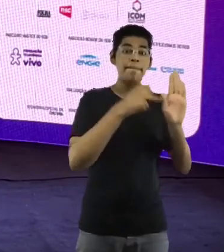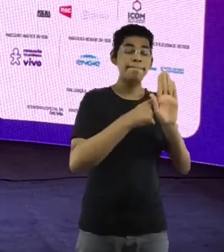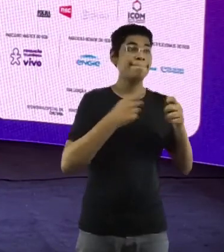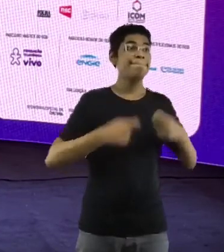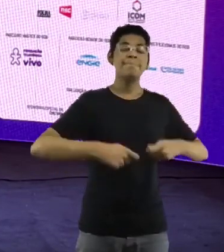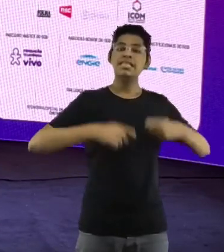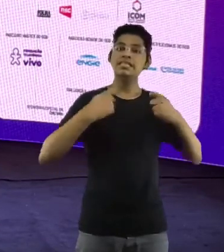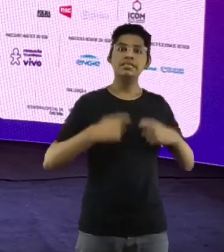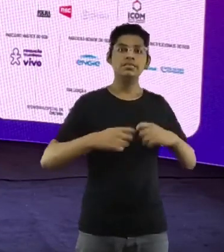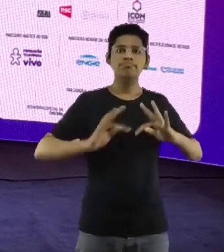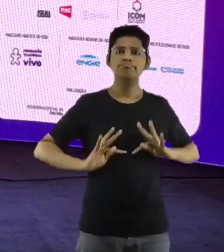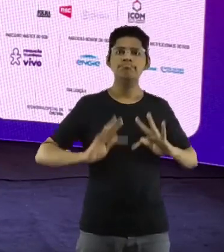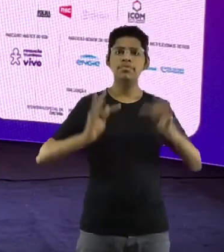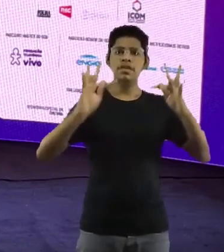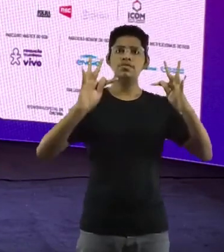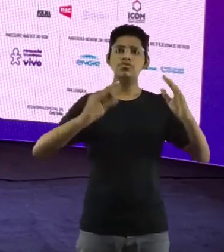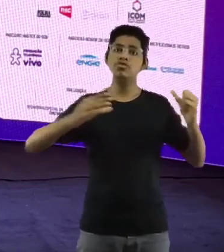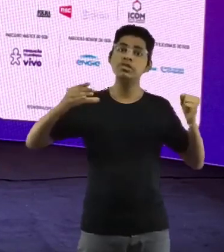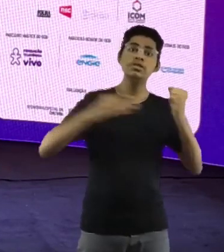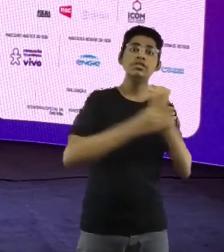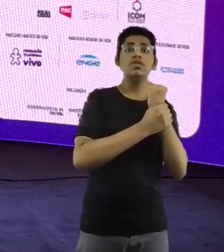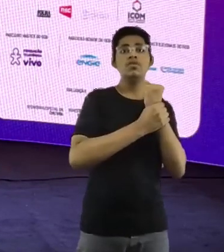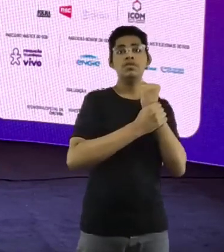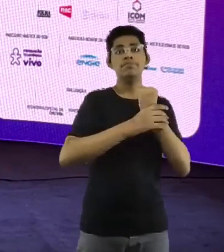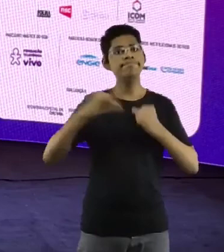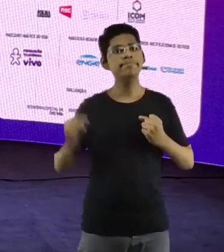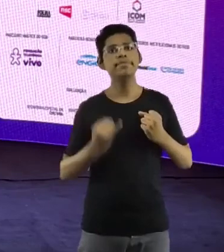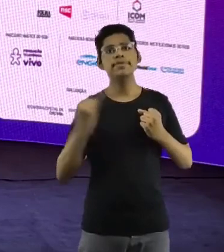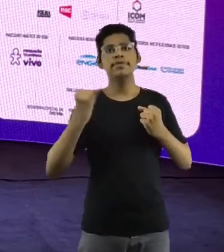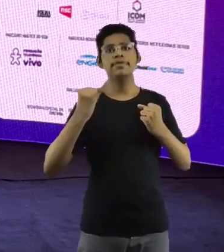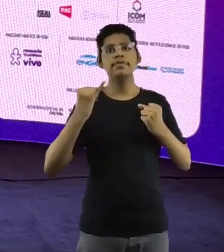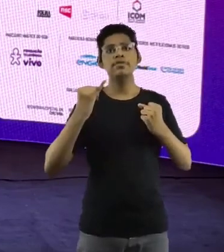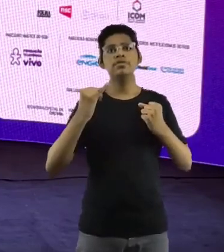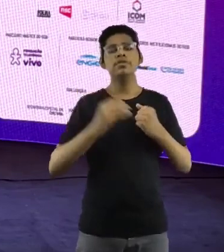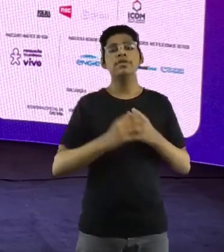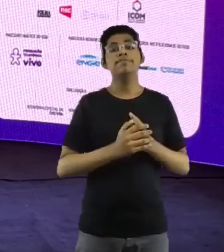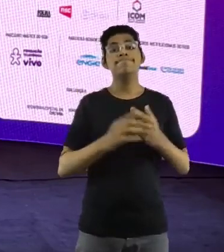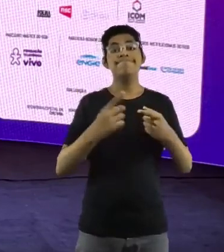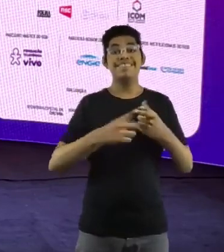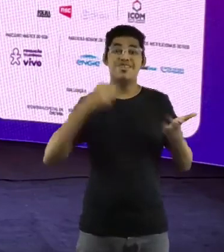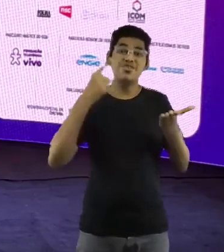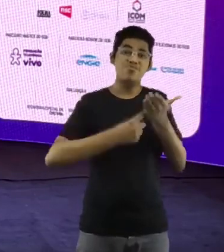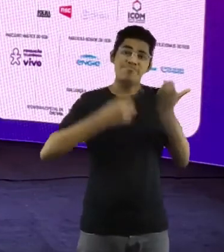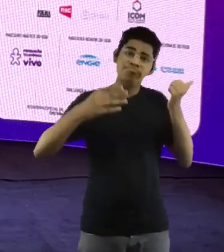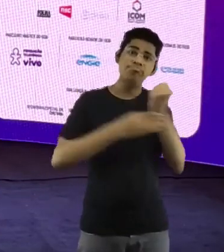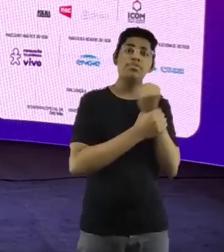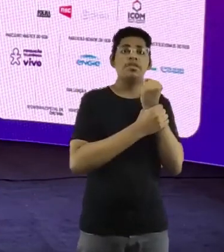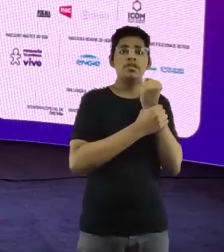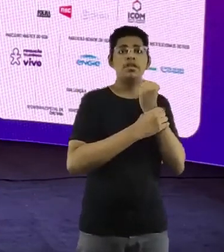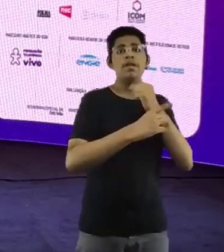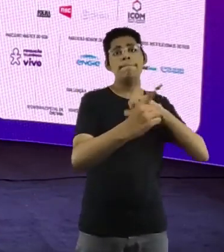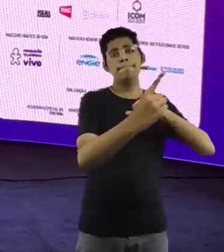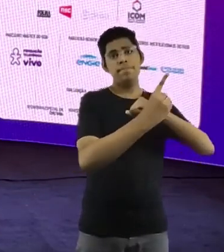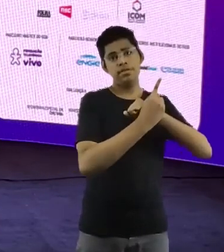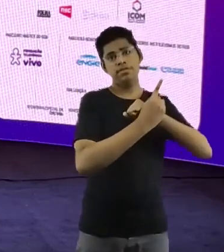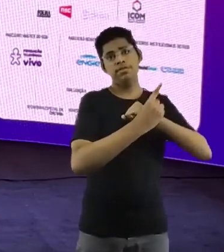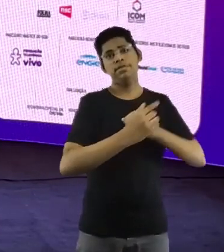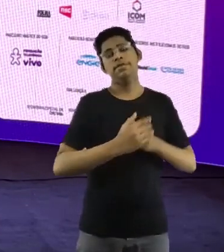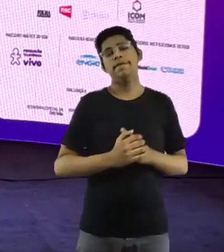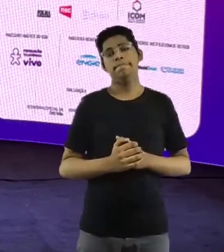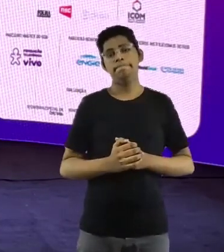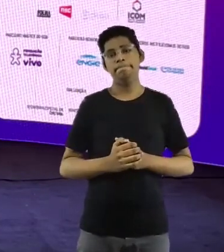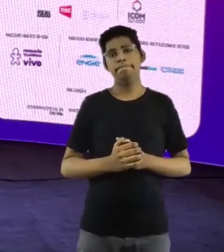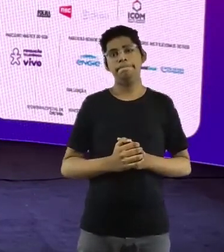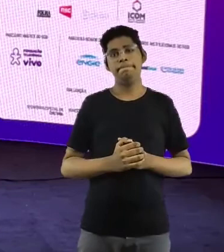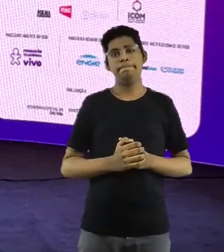tecnologia de segurança nesse momento para poder trazer essa garantia, certo? Ou seja, para o momento em que aquele pagamento saiu ali da